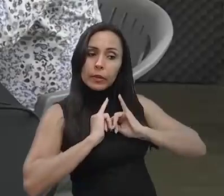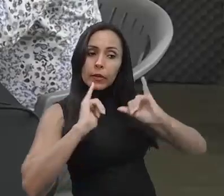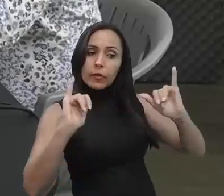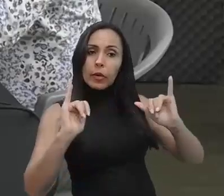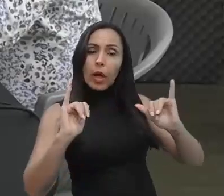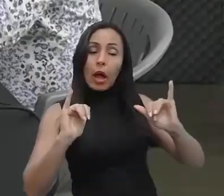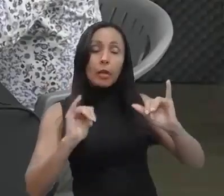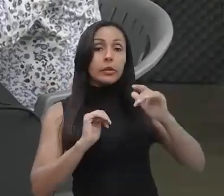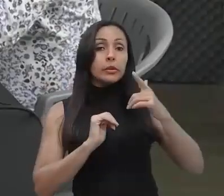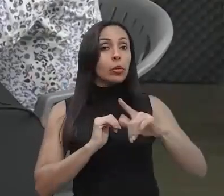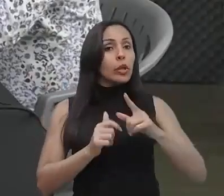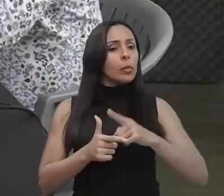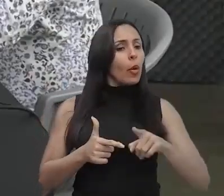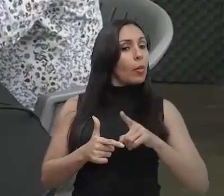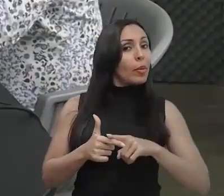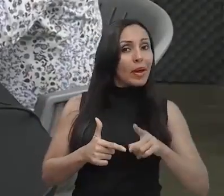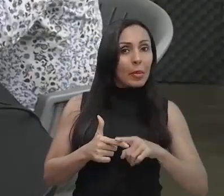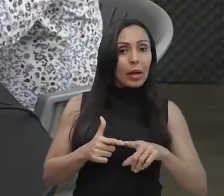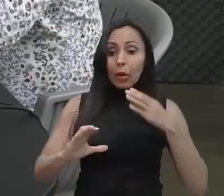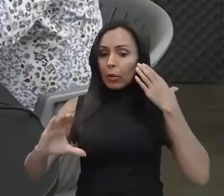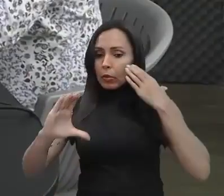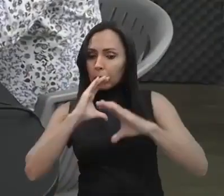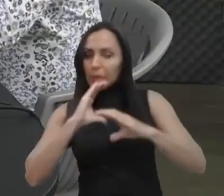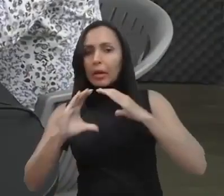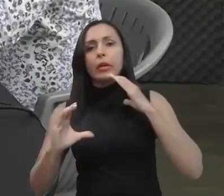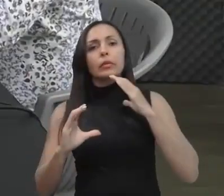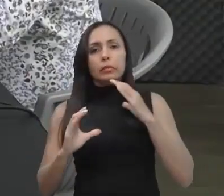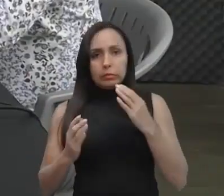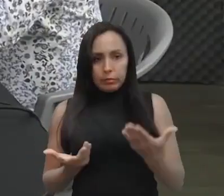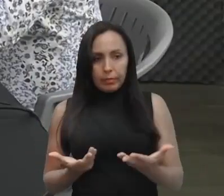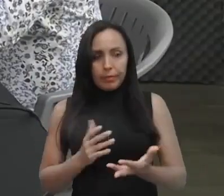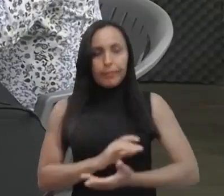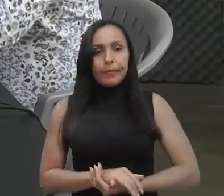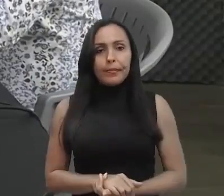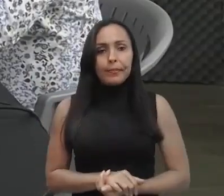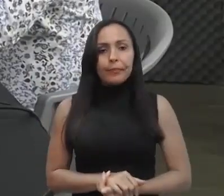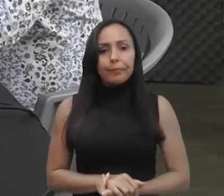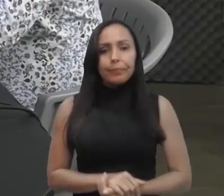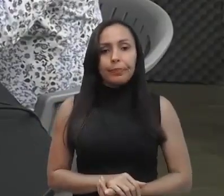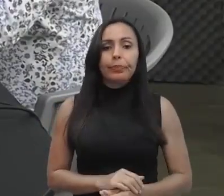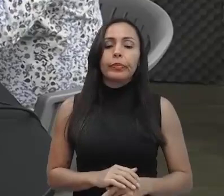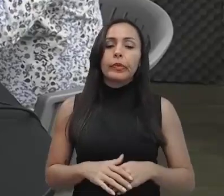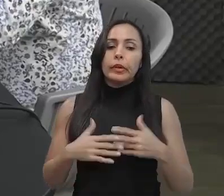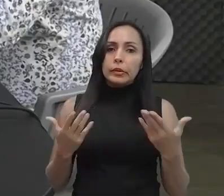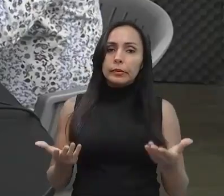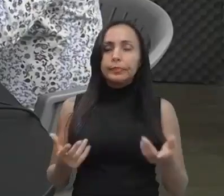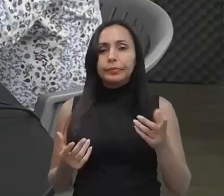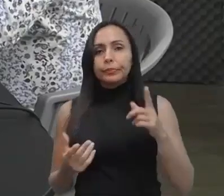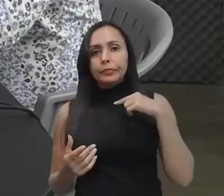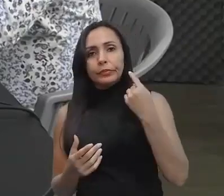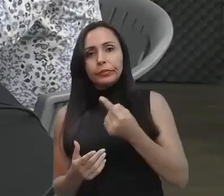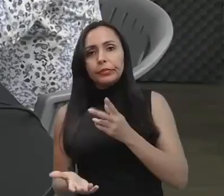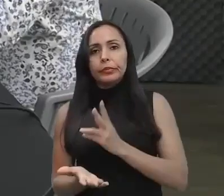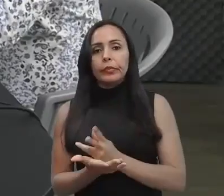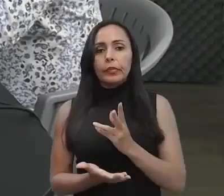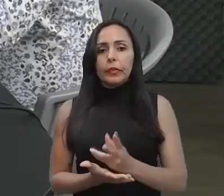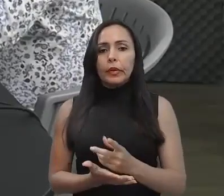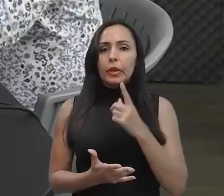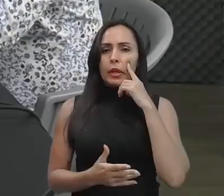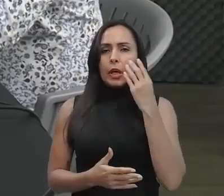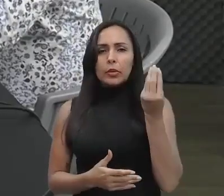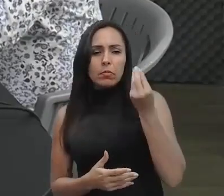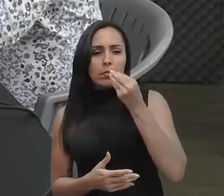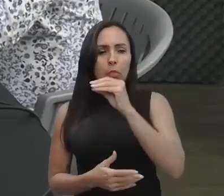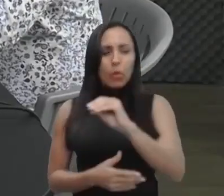ter ruído né na nossa comunicação entende aí é isso a gente sempre tá ligado em blogs também